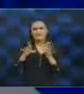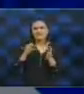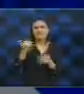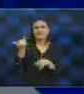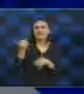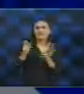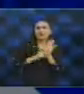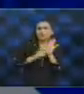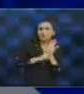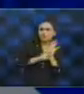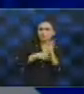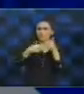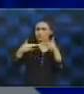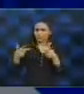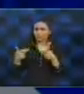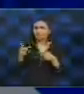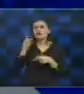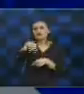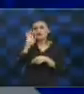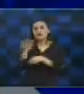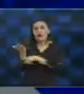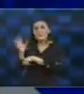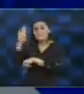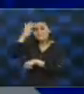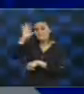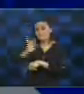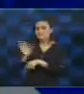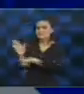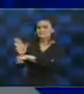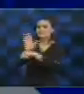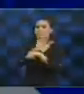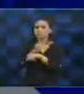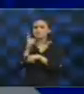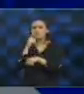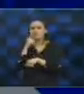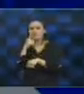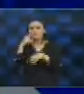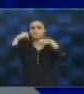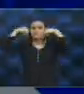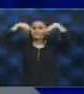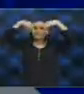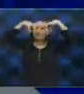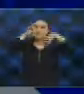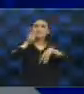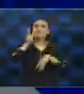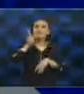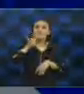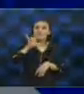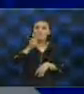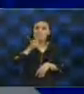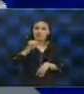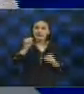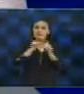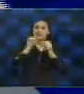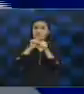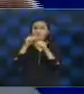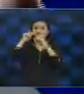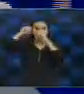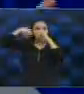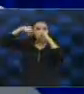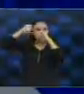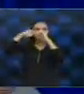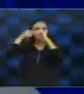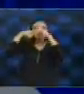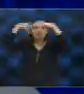isso significou bastante ajuda à segurança pública. O LED, vamos instalar mais 900 câmeras de segurança para oferecermos à polícia o